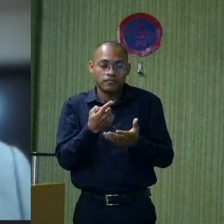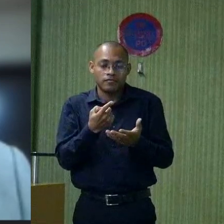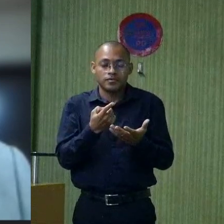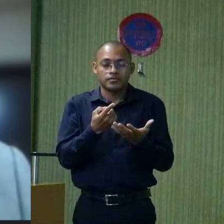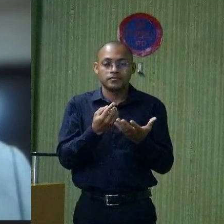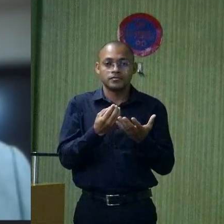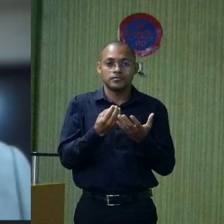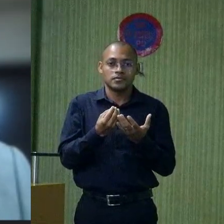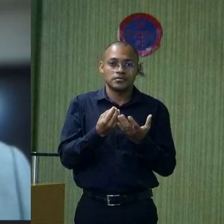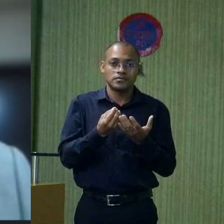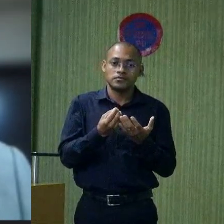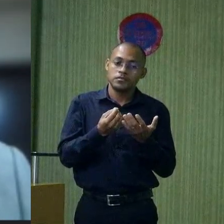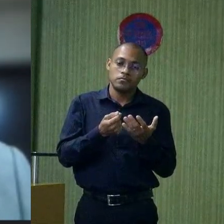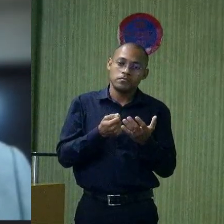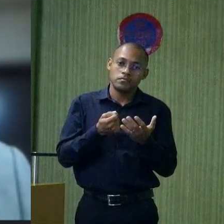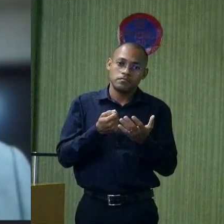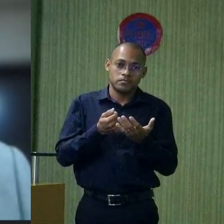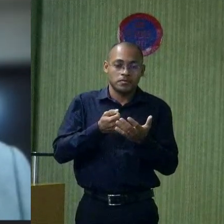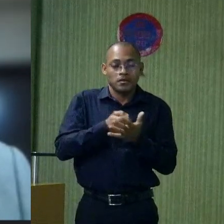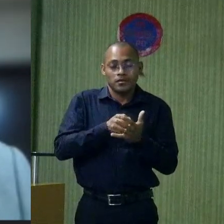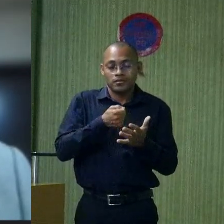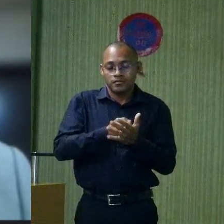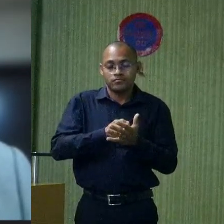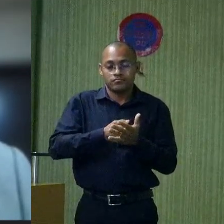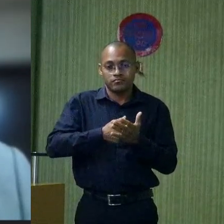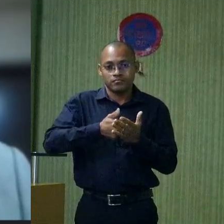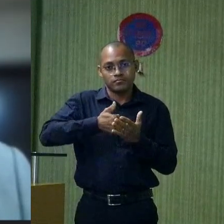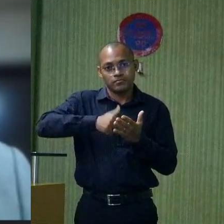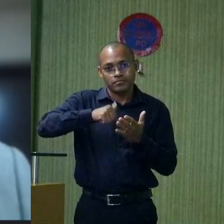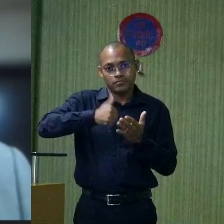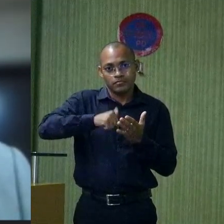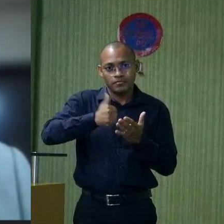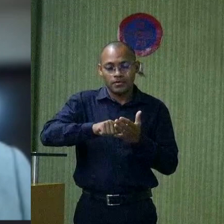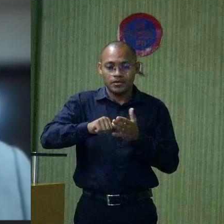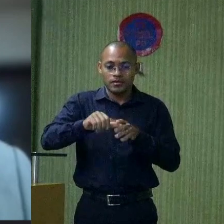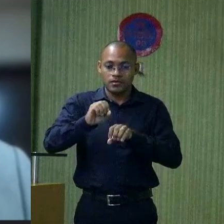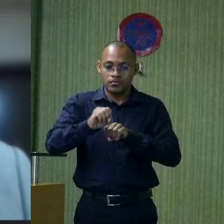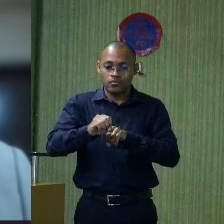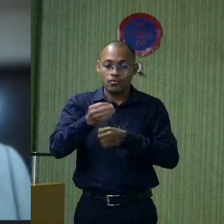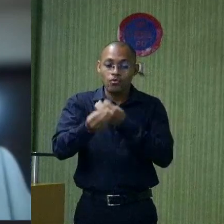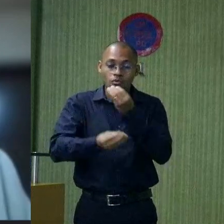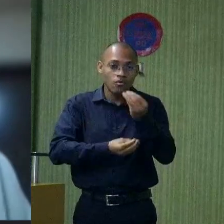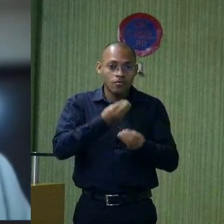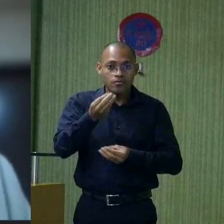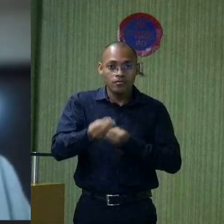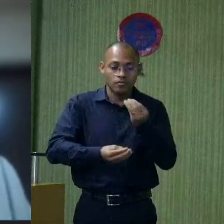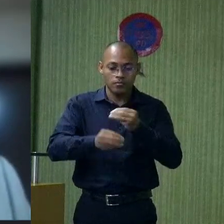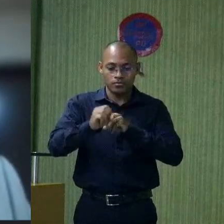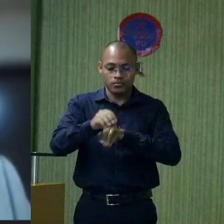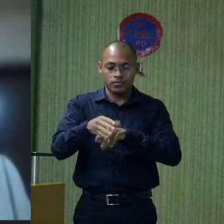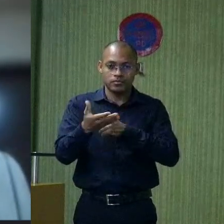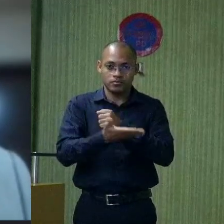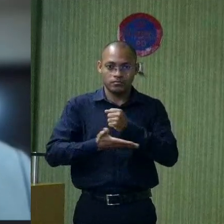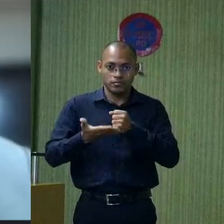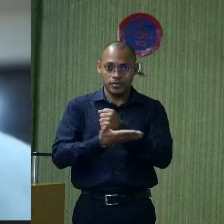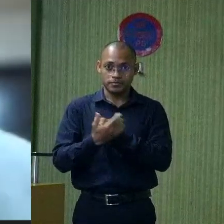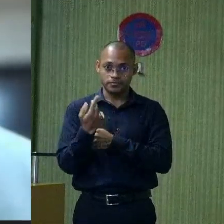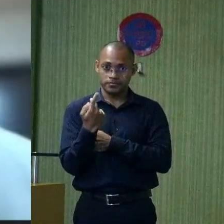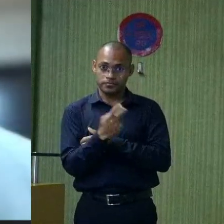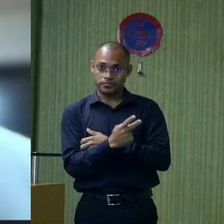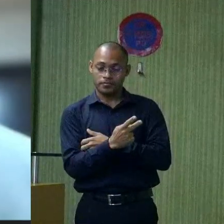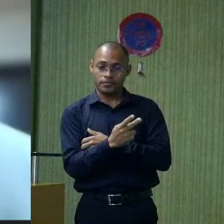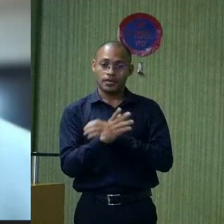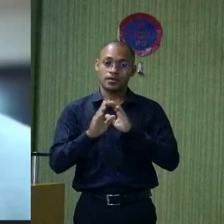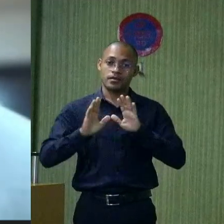da do nível ou da etapa de da Educação Básica mas V uma uma uma prova de de